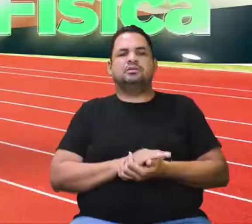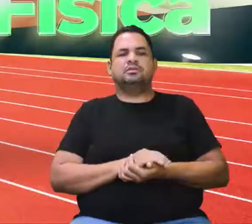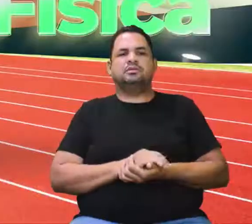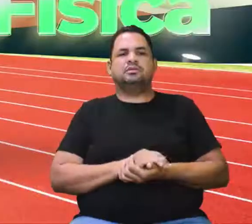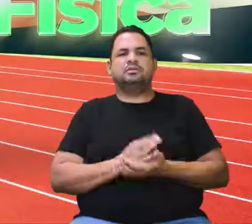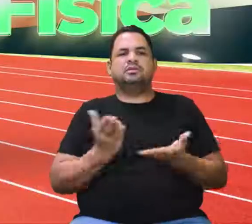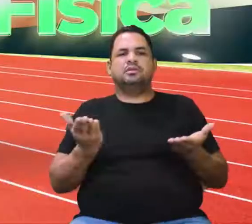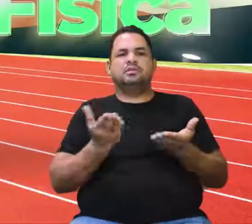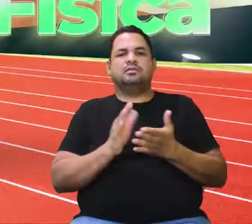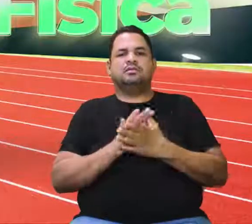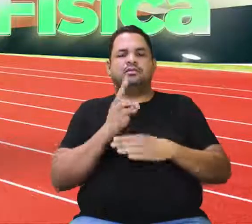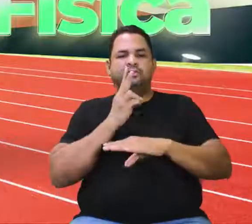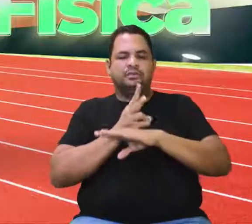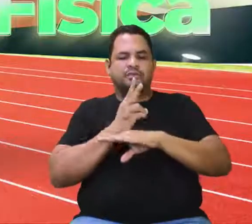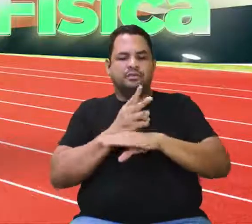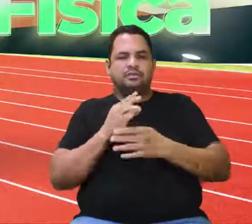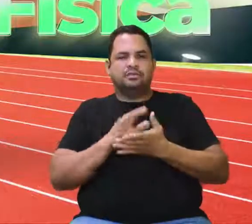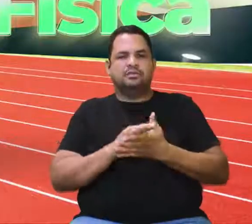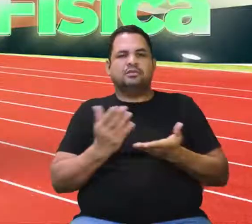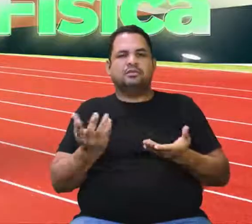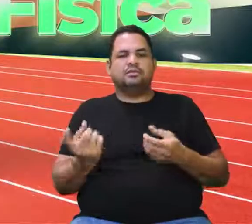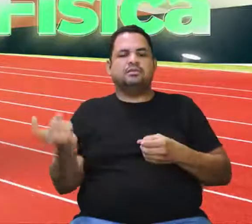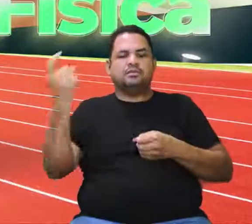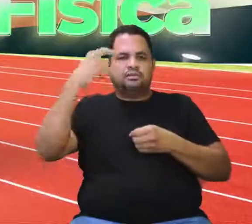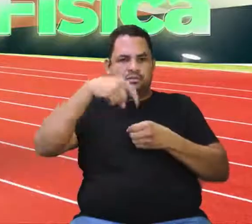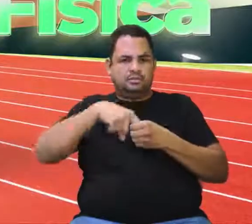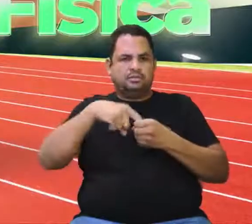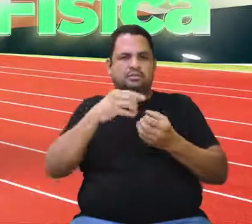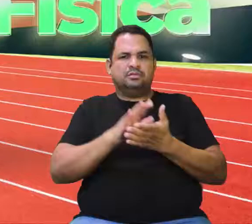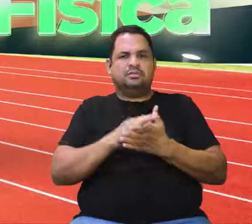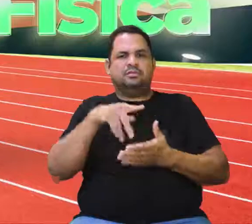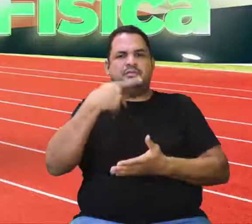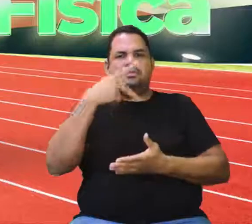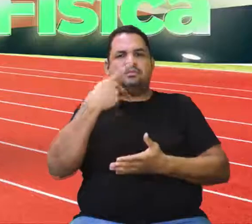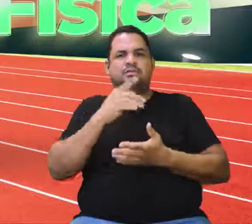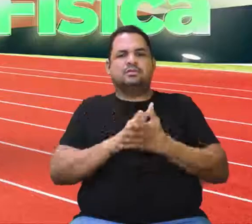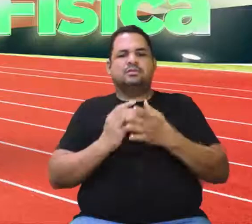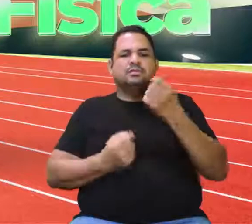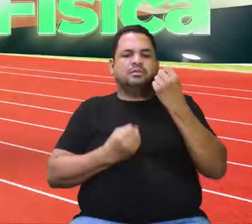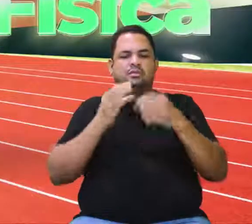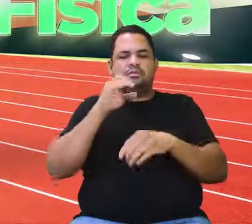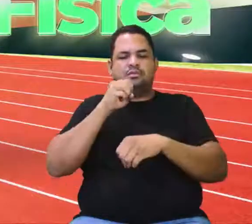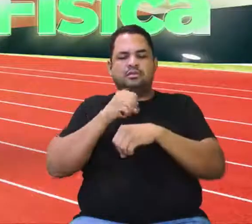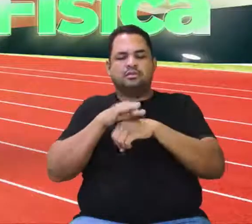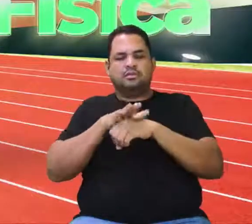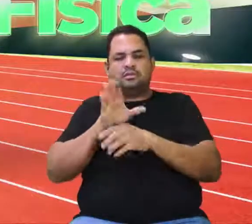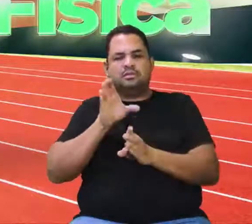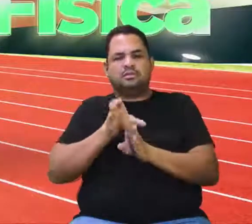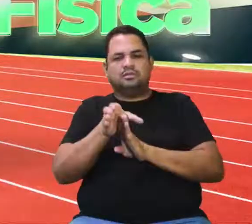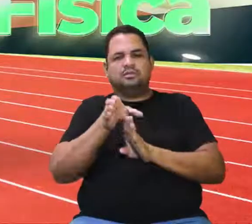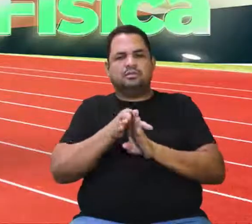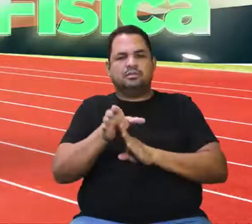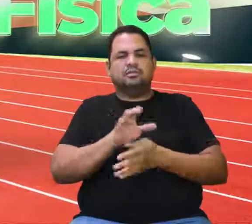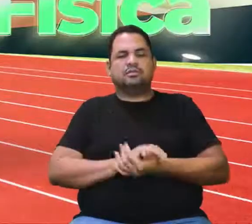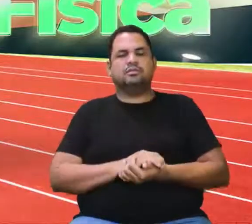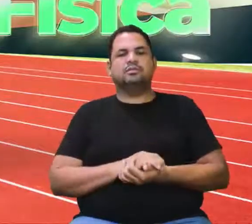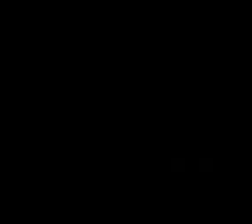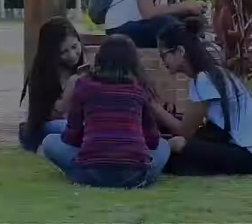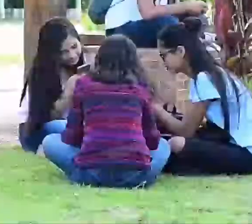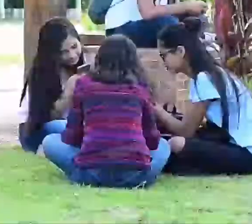desvios, nós vamos ver uma matéria agora. E aí, nós voltamos falando aí de algumas dicas e cuidados. Acompanha com a